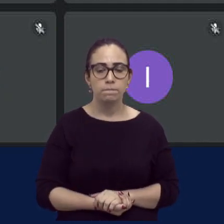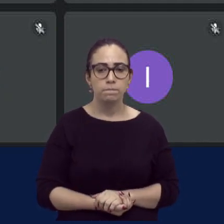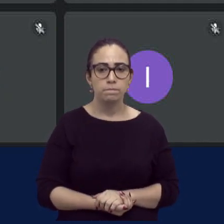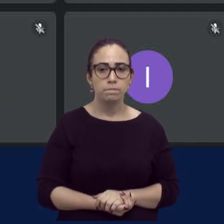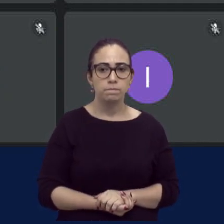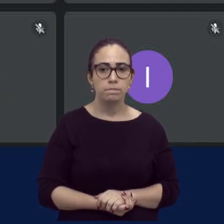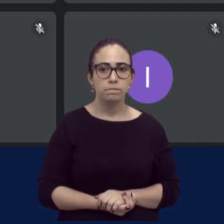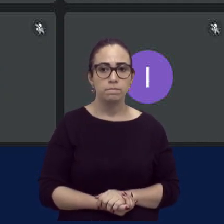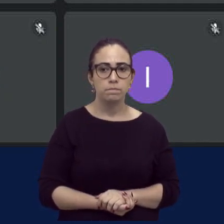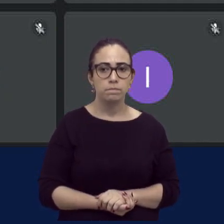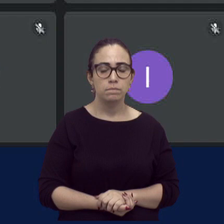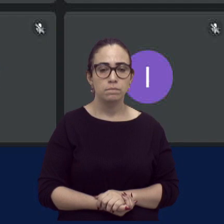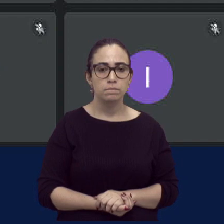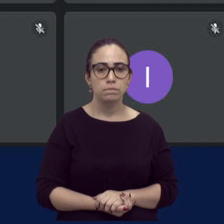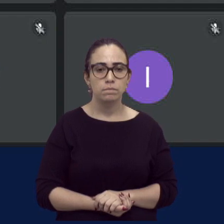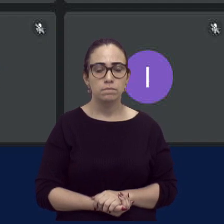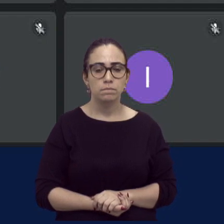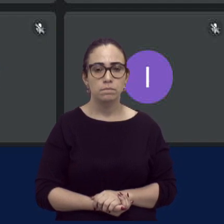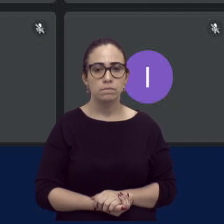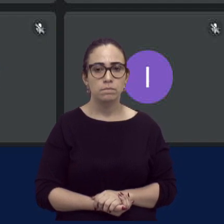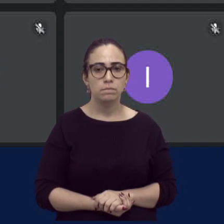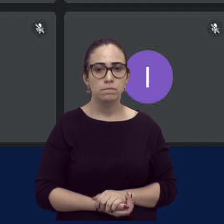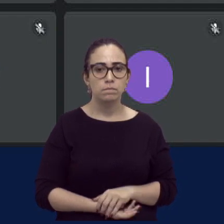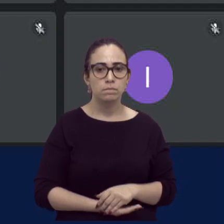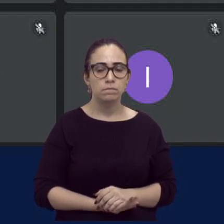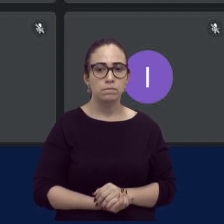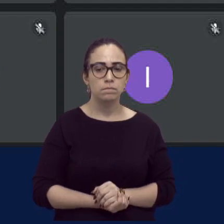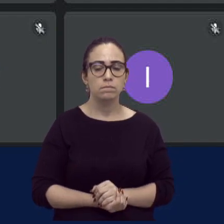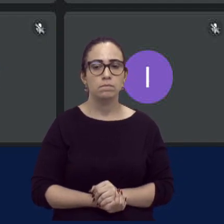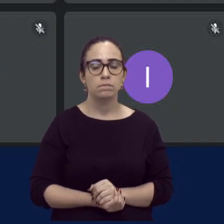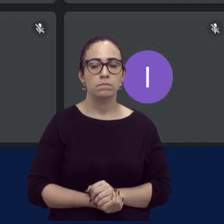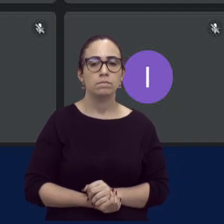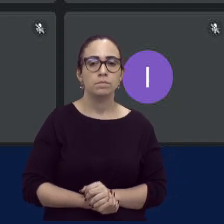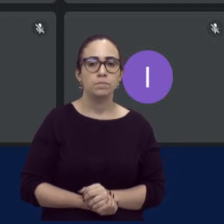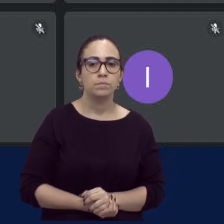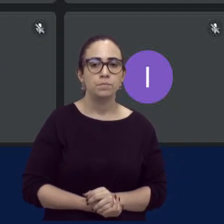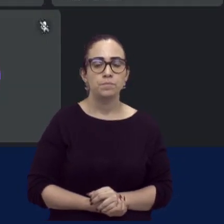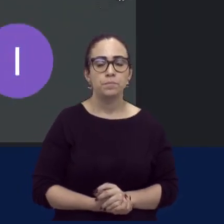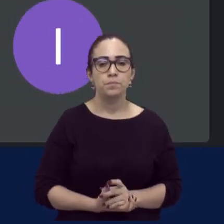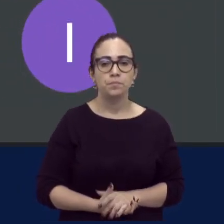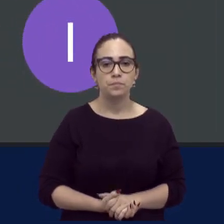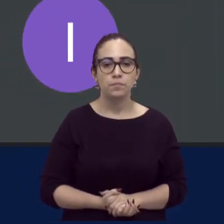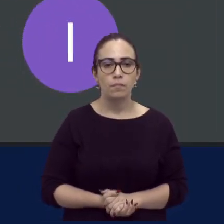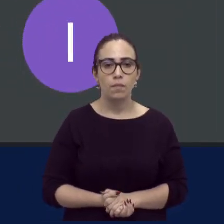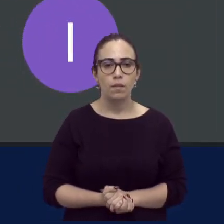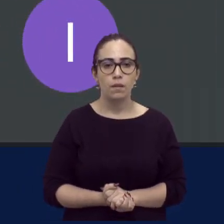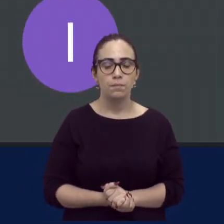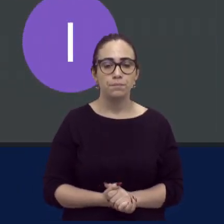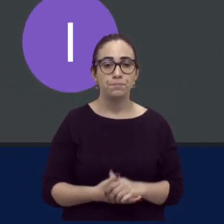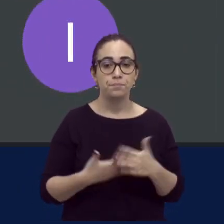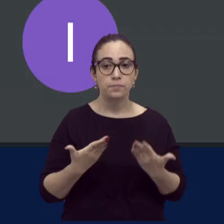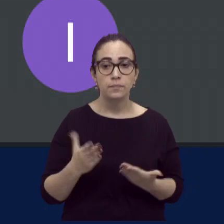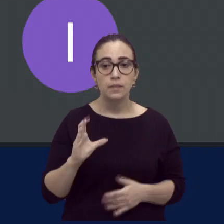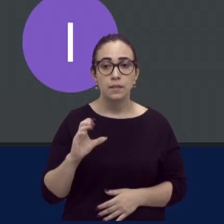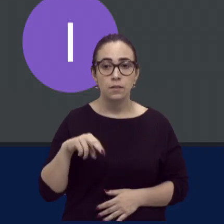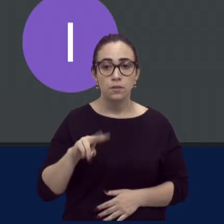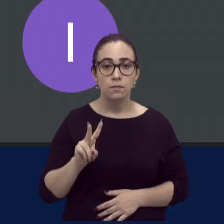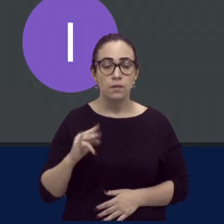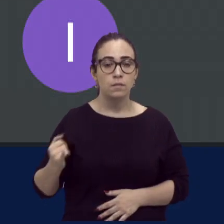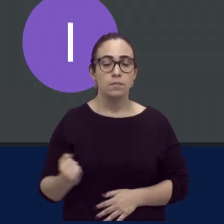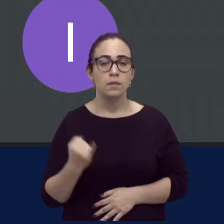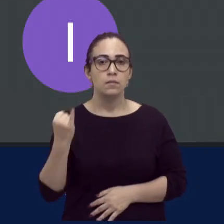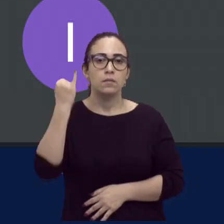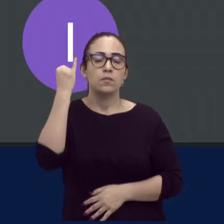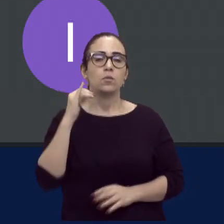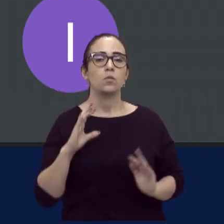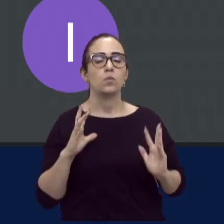a gente já chegou num tempo bom aqui. Pessoal, eu queria dizer assim, a CNV é essencial para